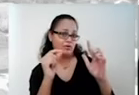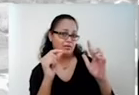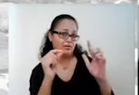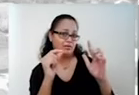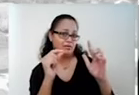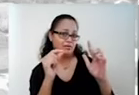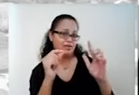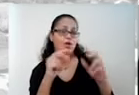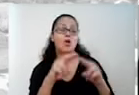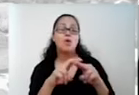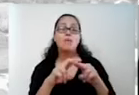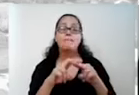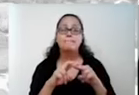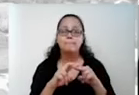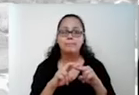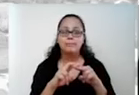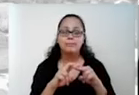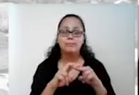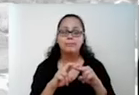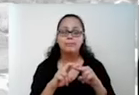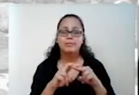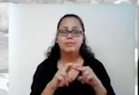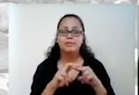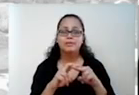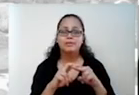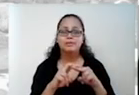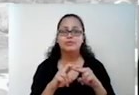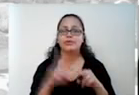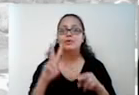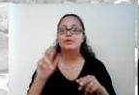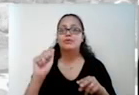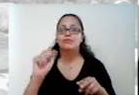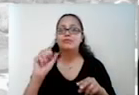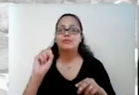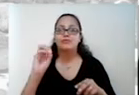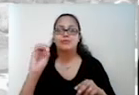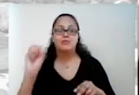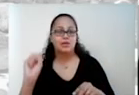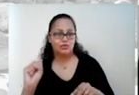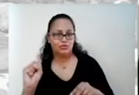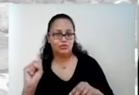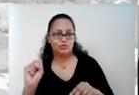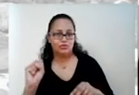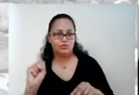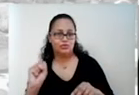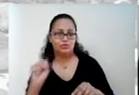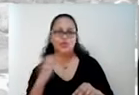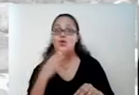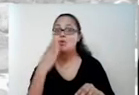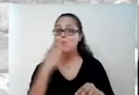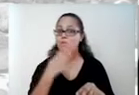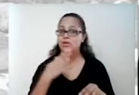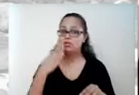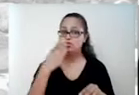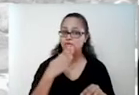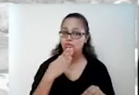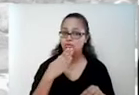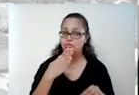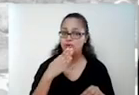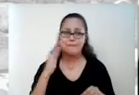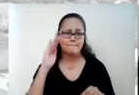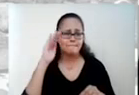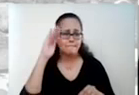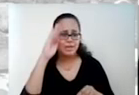condutores. A planta, na fotossíntese, ela fabrica açúcares, que é a principal fonte de energia, para a maioria dos